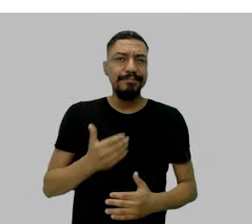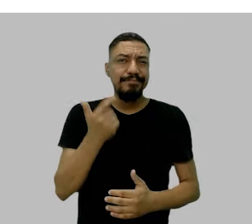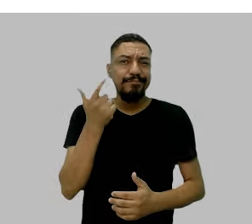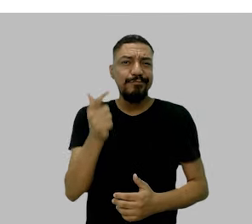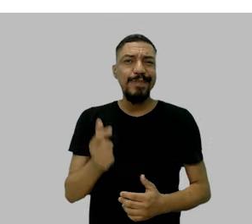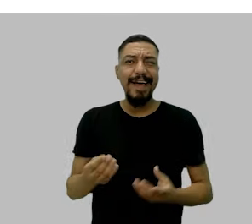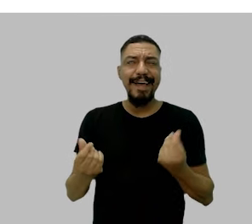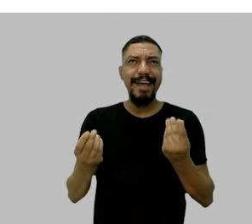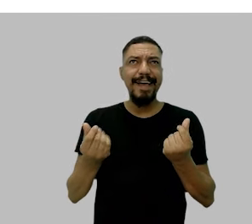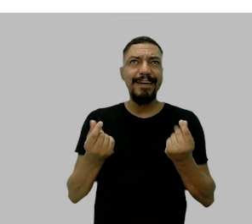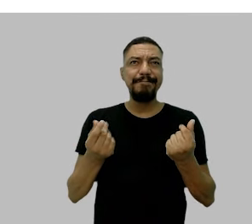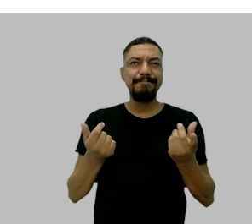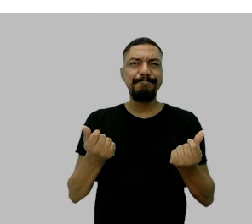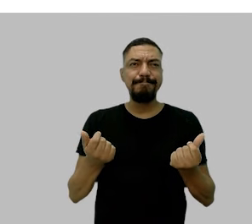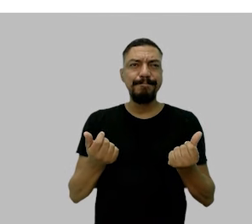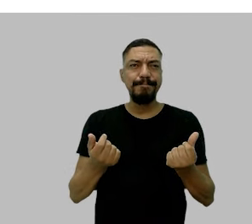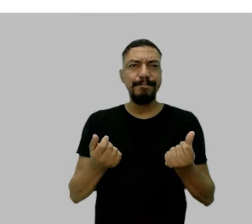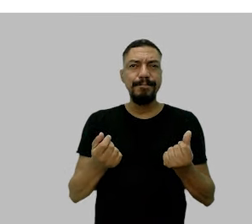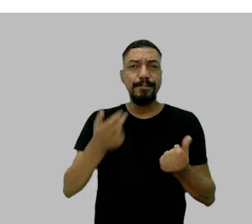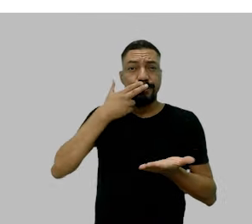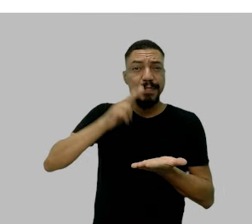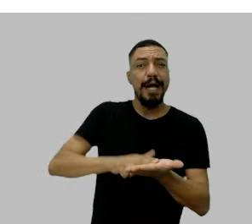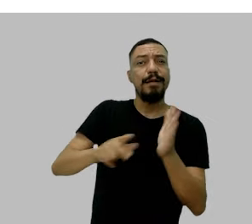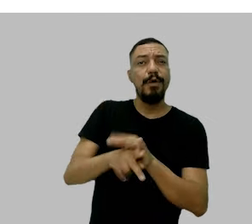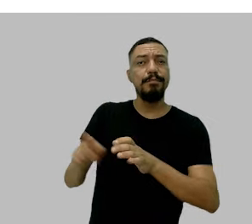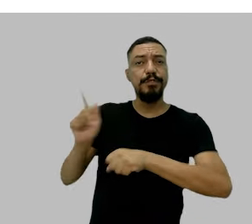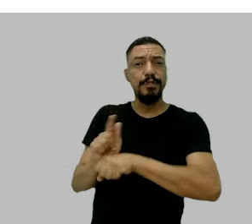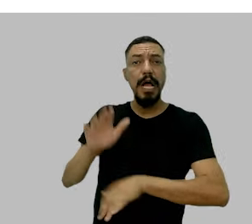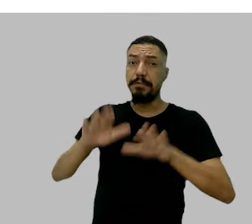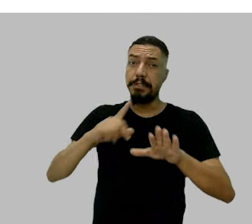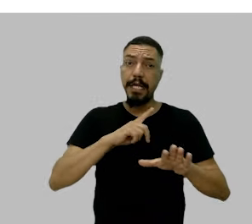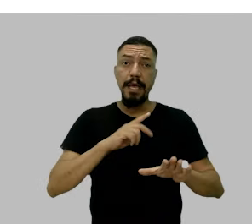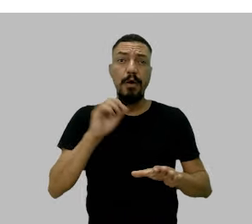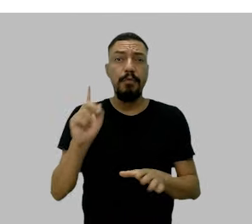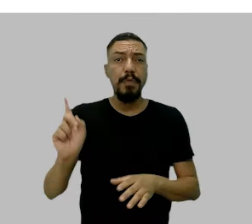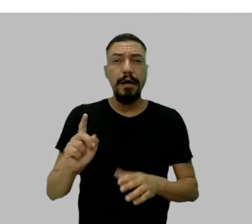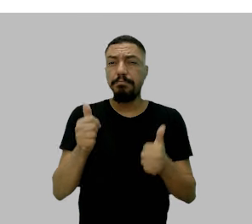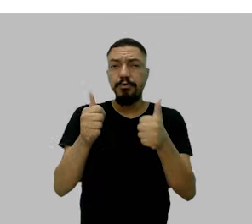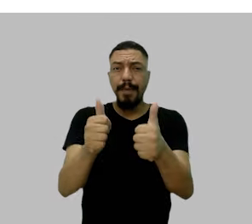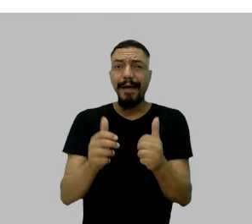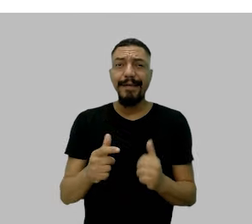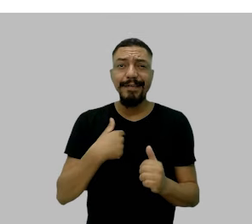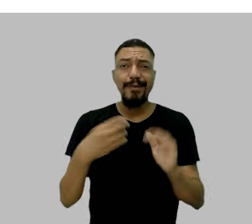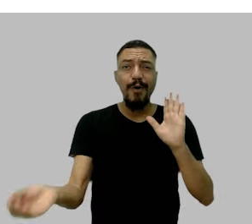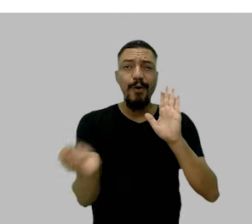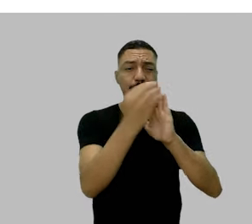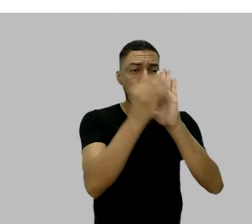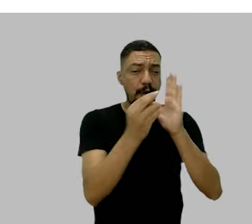exatamente essa carta do gestor. Às vezes sim, às vezes não. Tudo bem, eu vou colocar aquilo que for